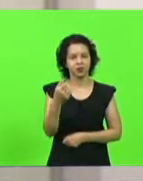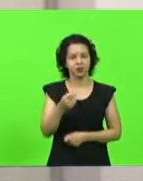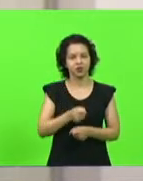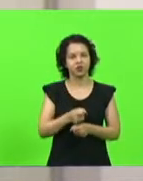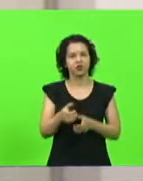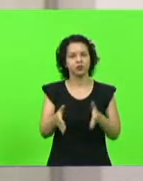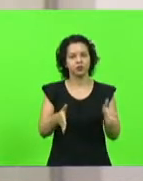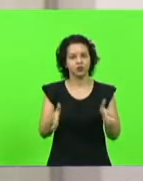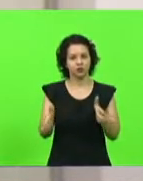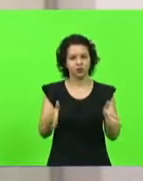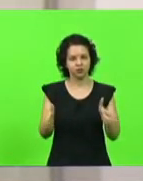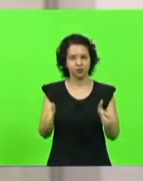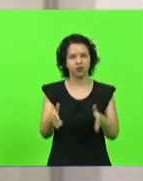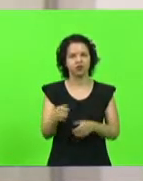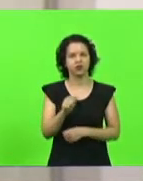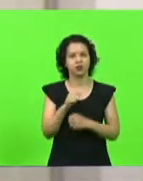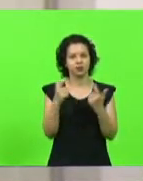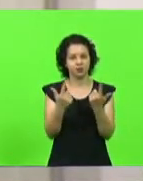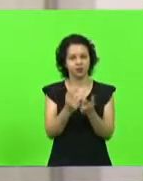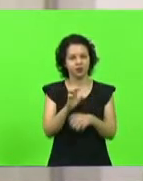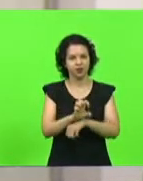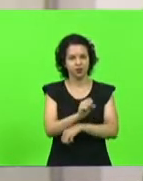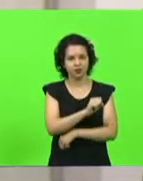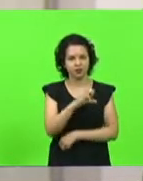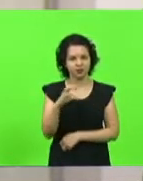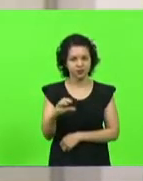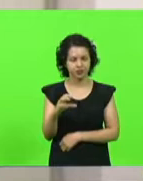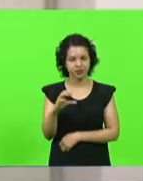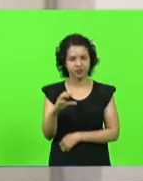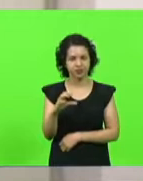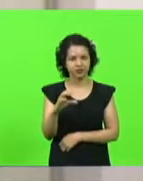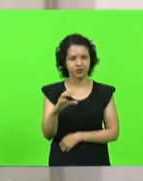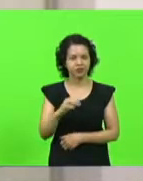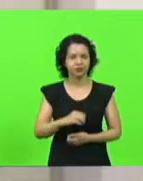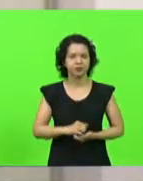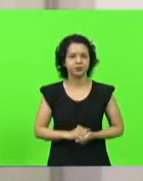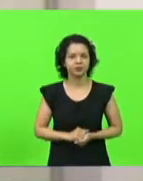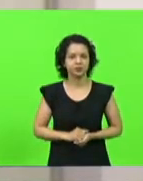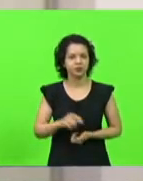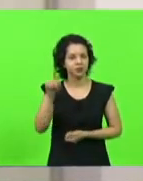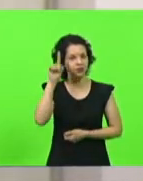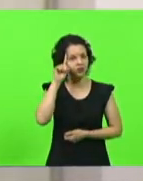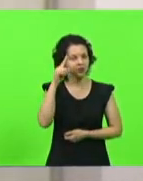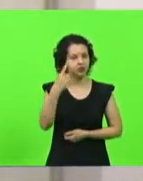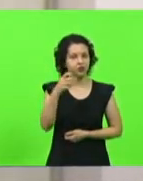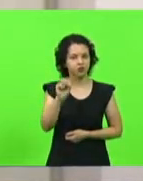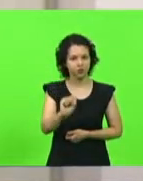19ª legislatura da Assembleia Legislativa do Estado de Santa Catarina, realizada em